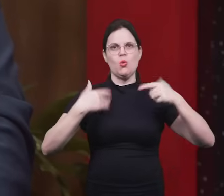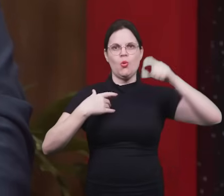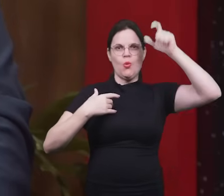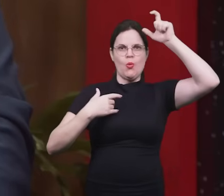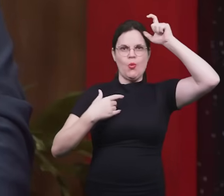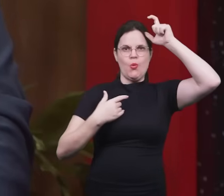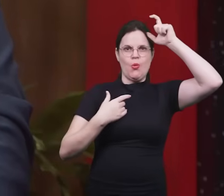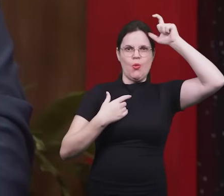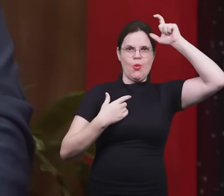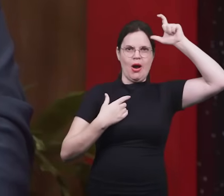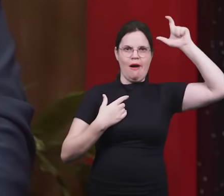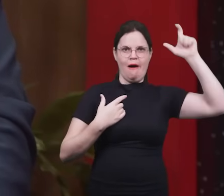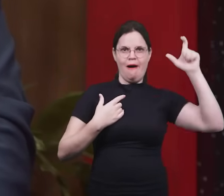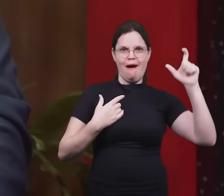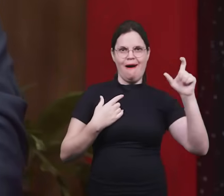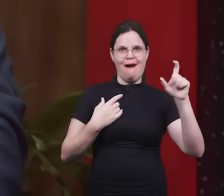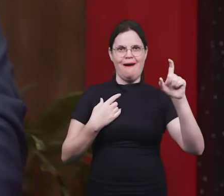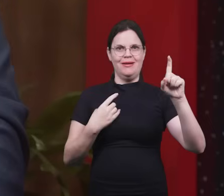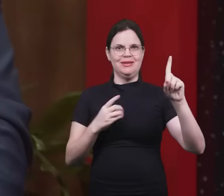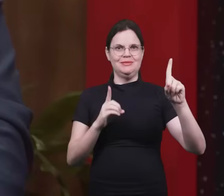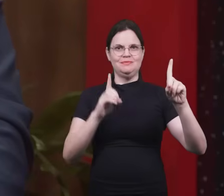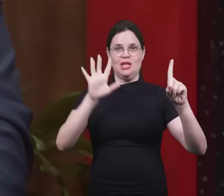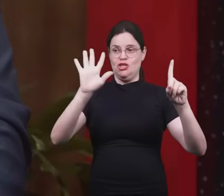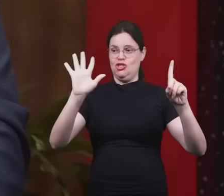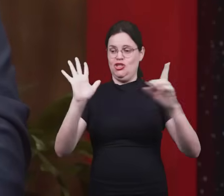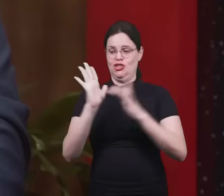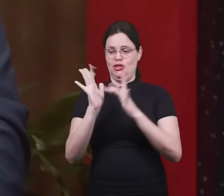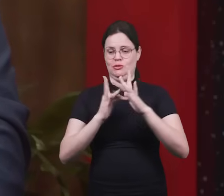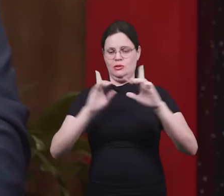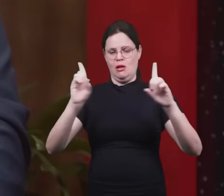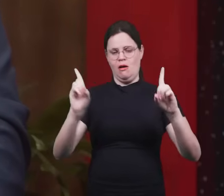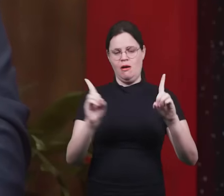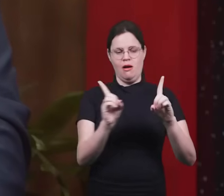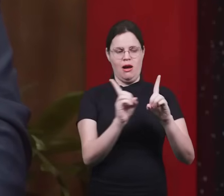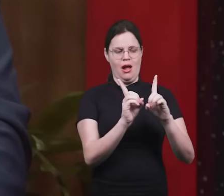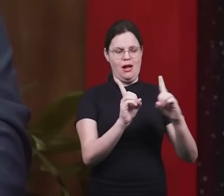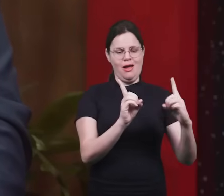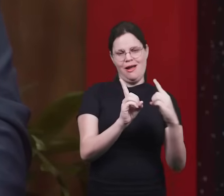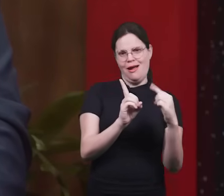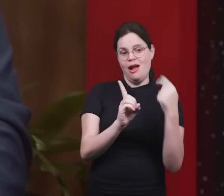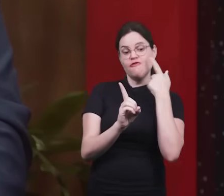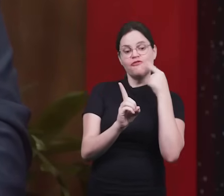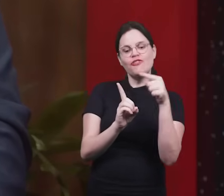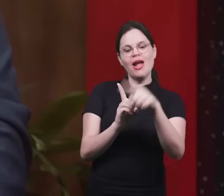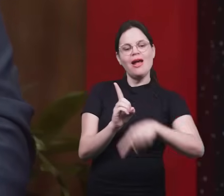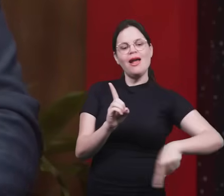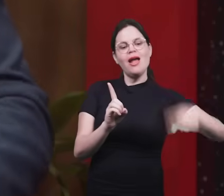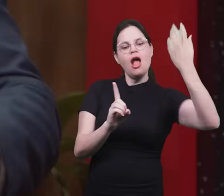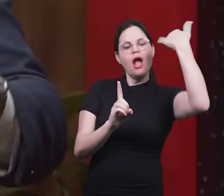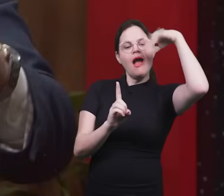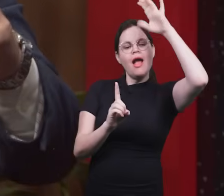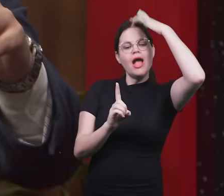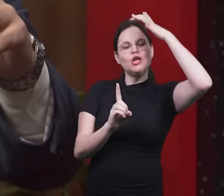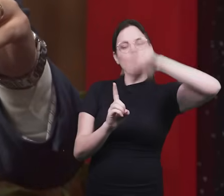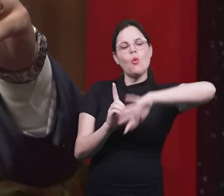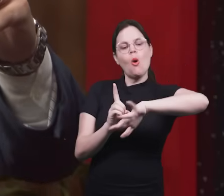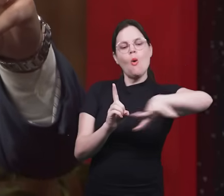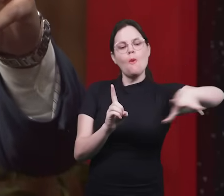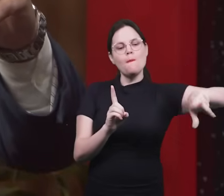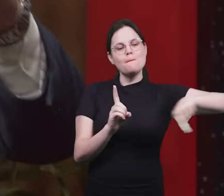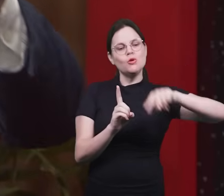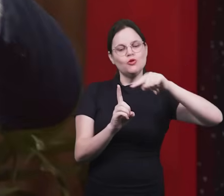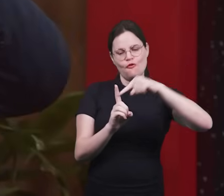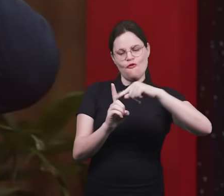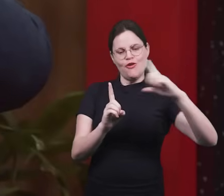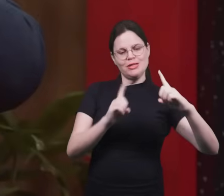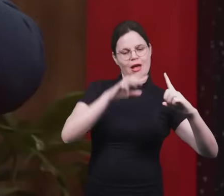mundo. Ou seja, se tudo isso lhe darei se prostrado me adorares. Era o quê? Era os reinos do mundo. Jesus diz, não tentarás